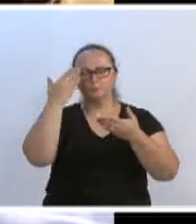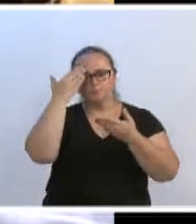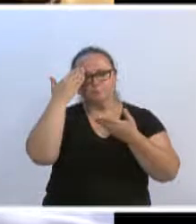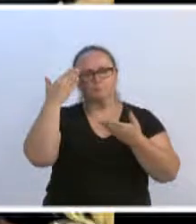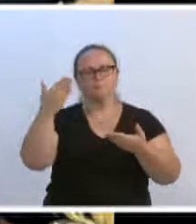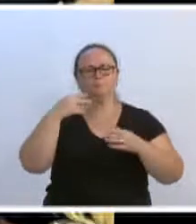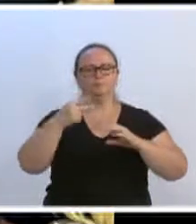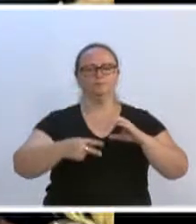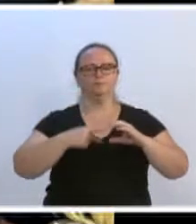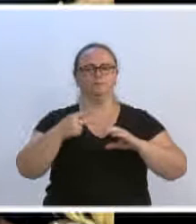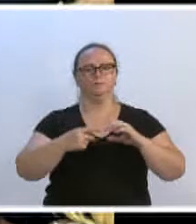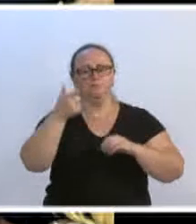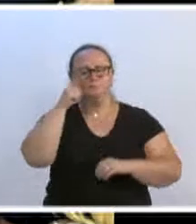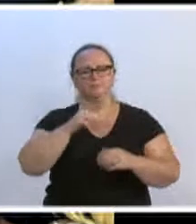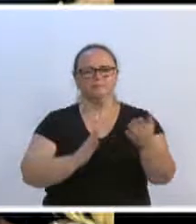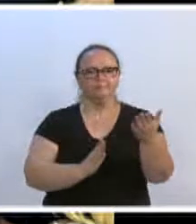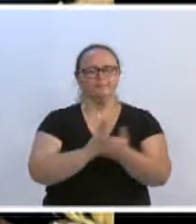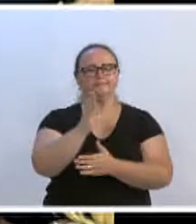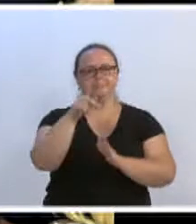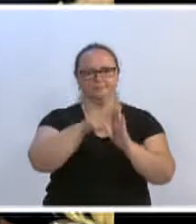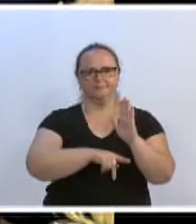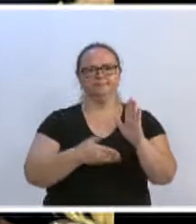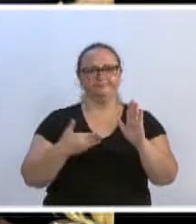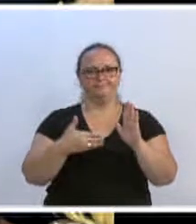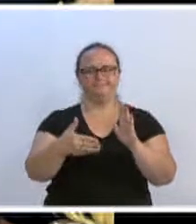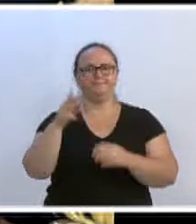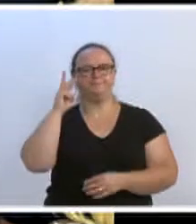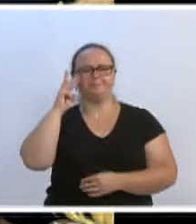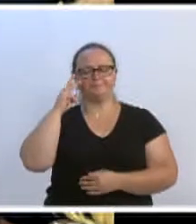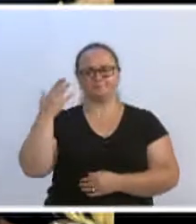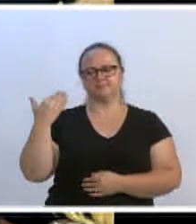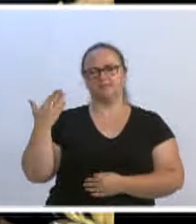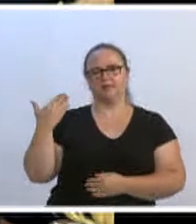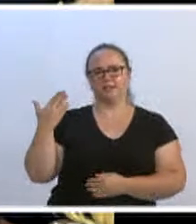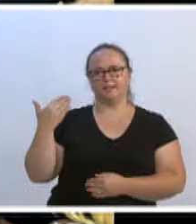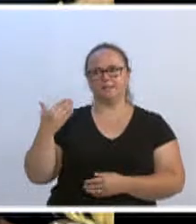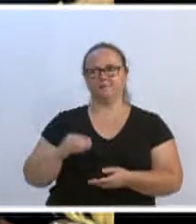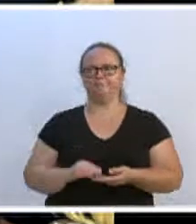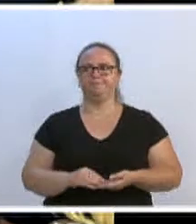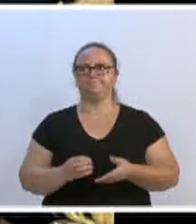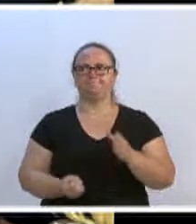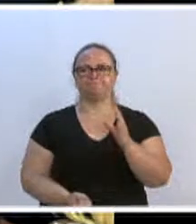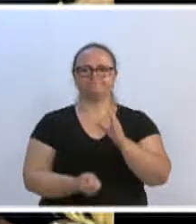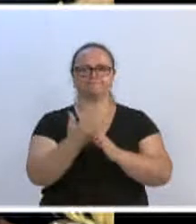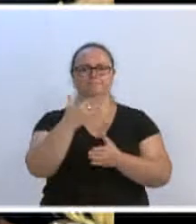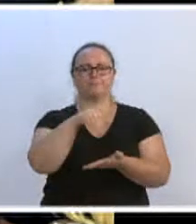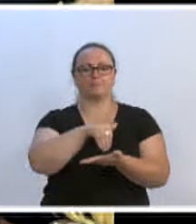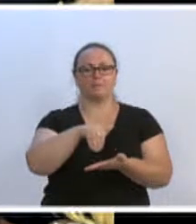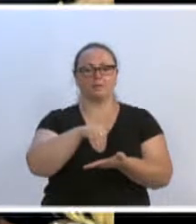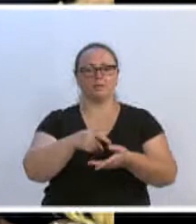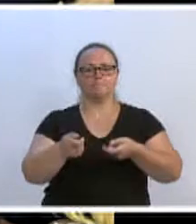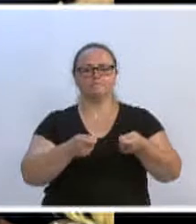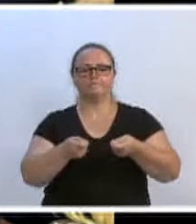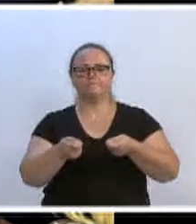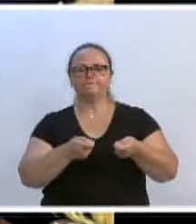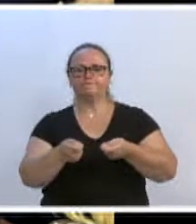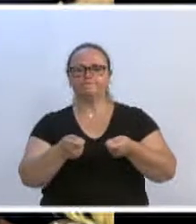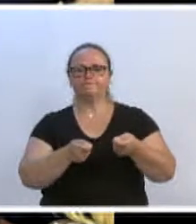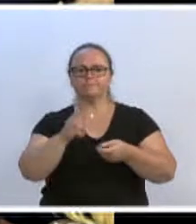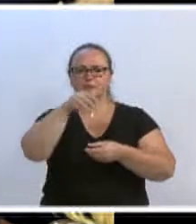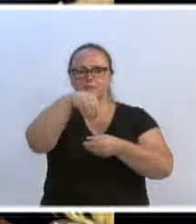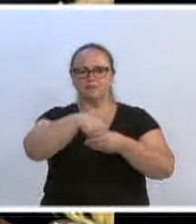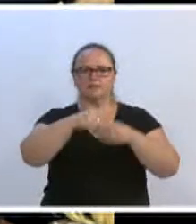sensibilidade a provar e aprovar o projeto na última terça feira para a criação da secretaria de controle interno e